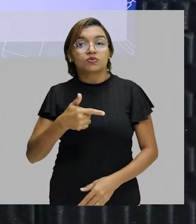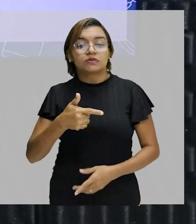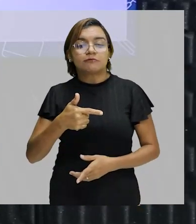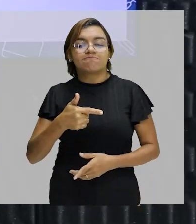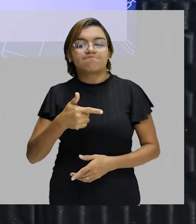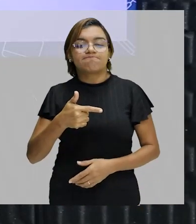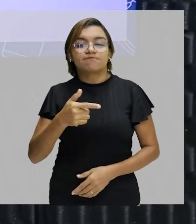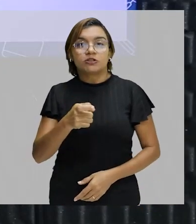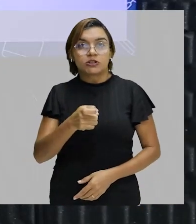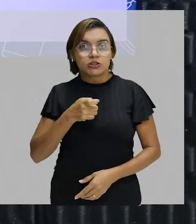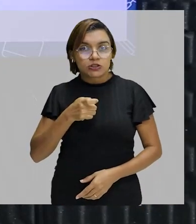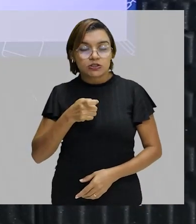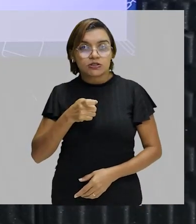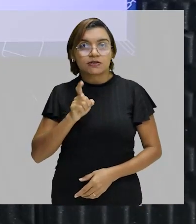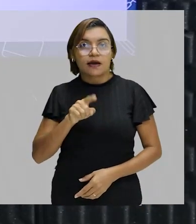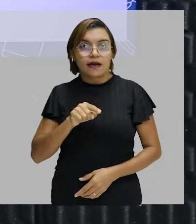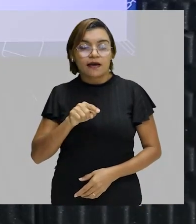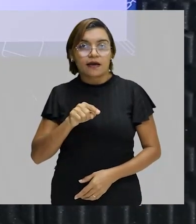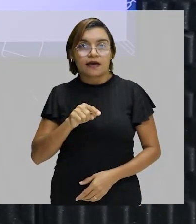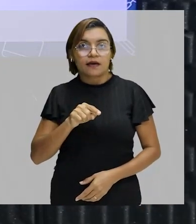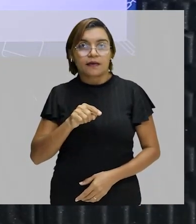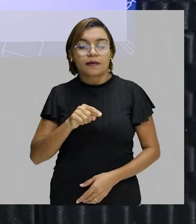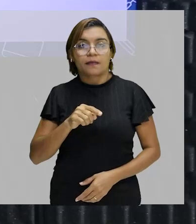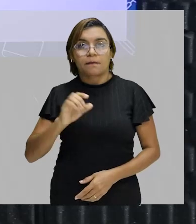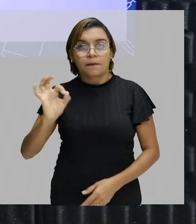a uma porcentagem de